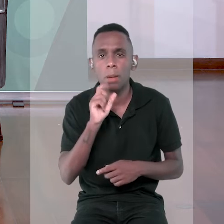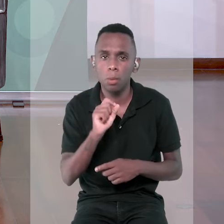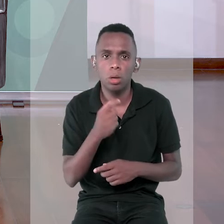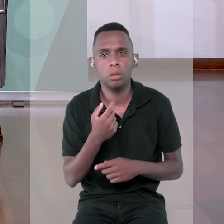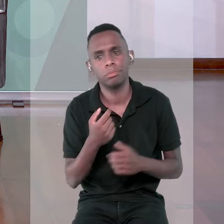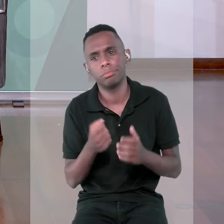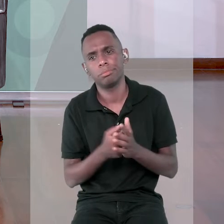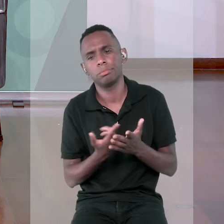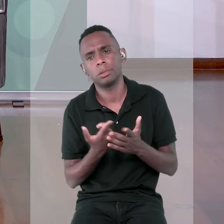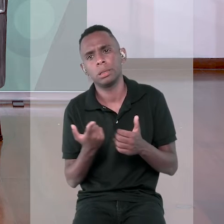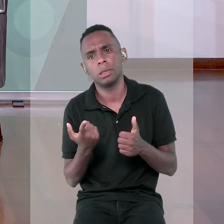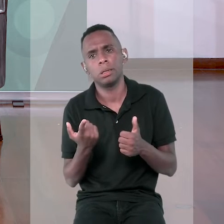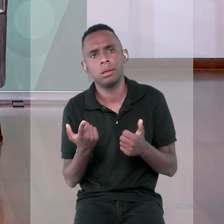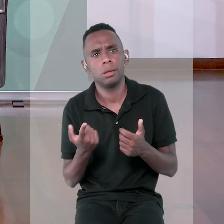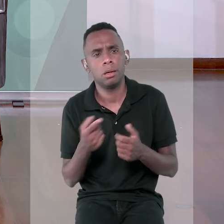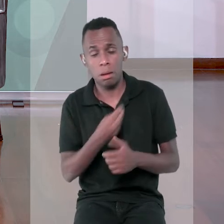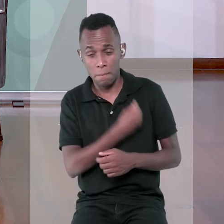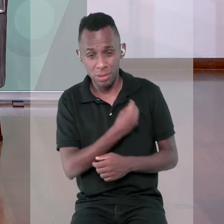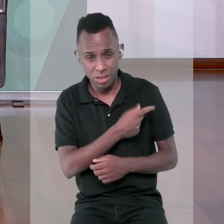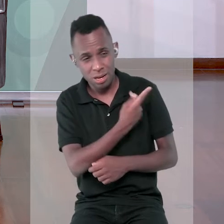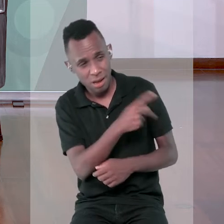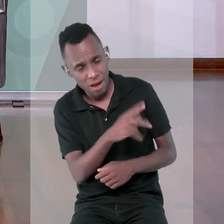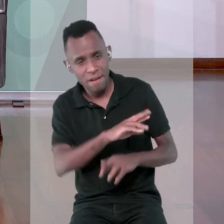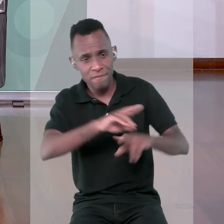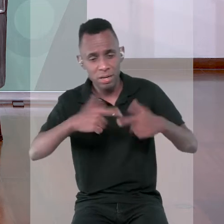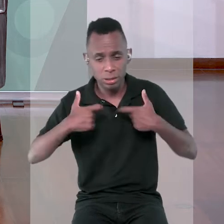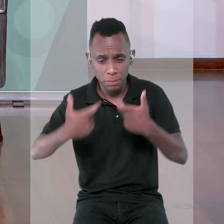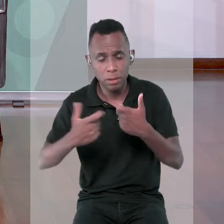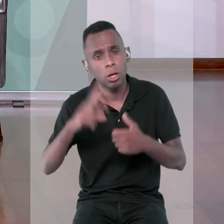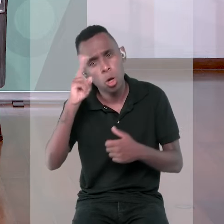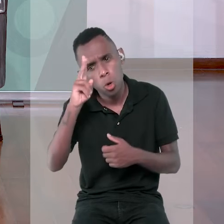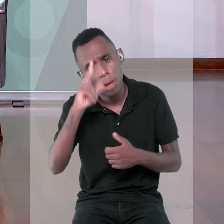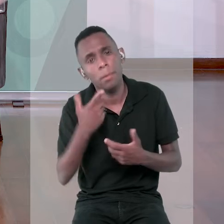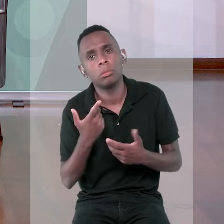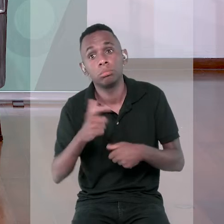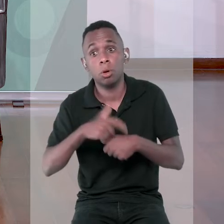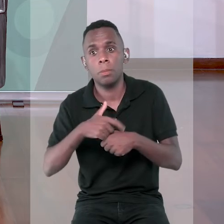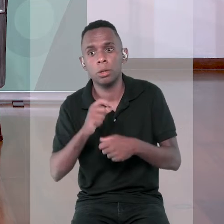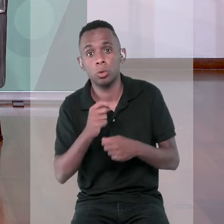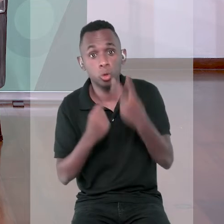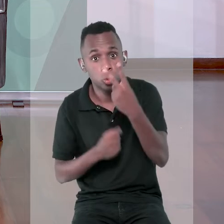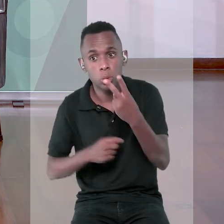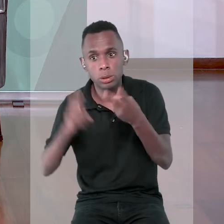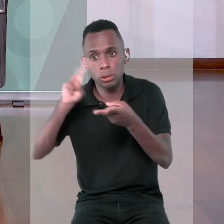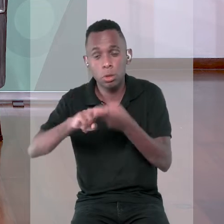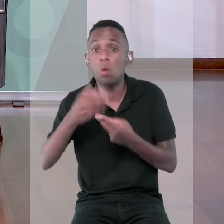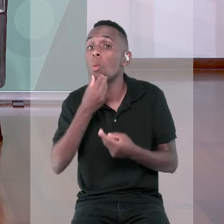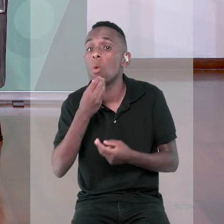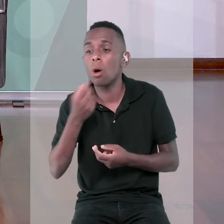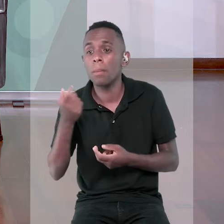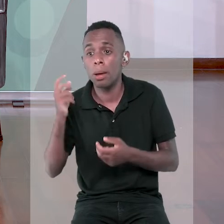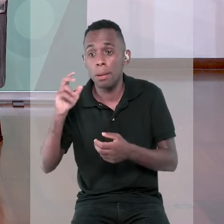das primeiras... Ela participa de várias batalhas, mas eu lembro que em um momento ela prende 2 portugueses, ela pega 2